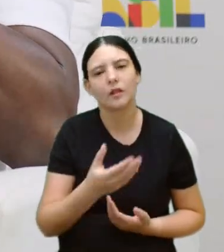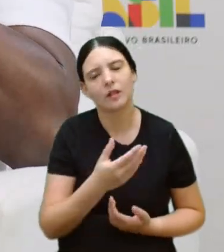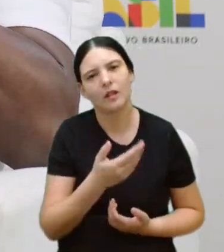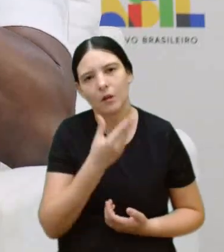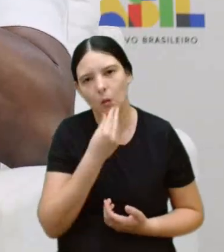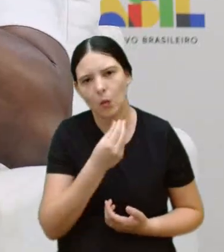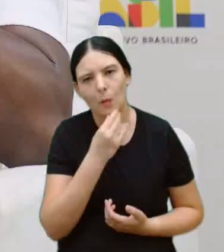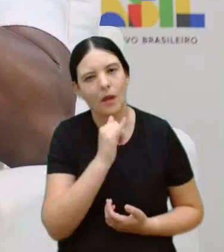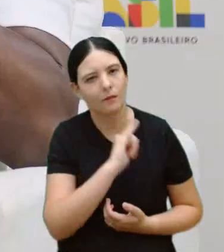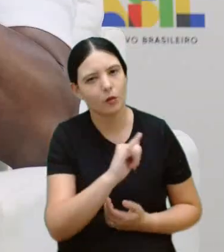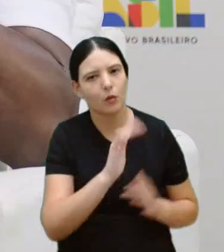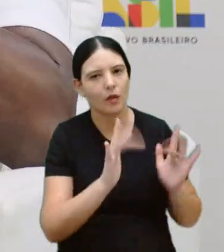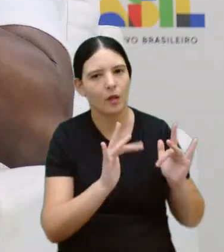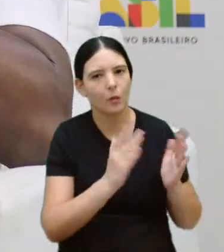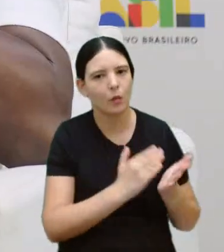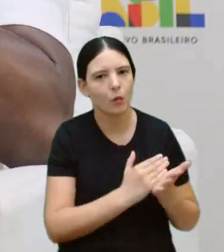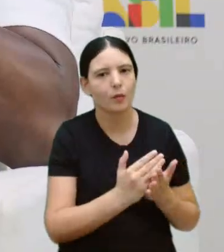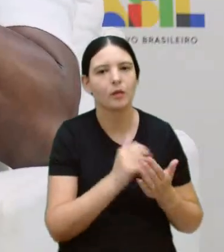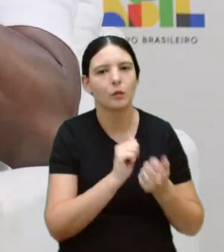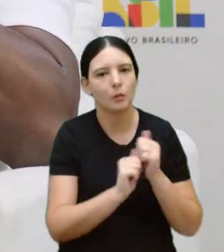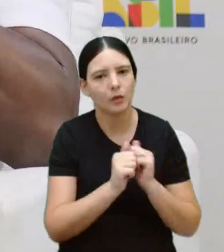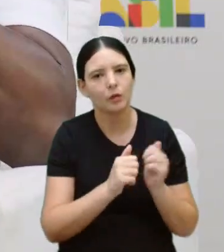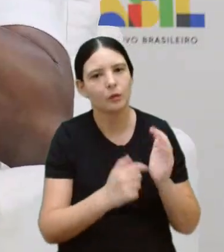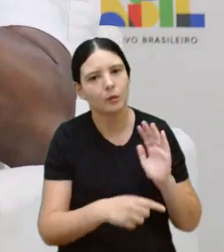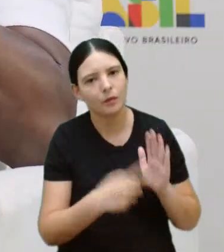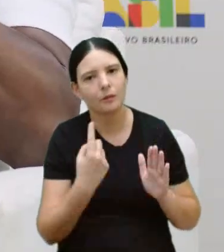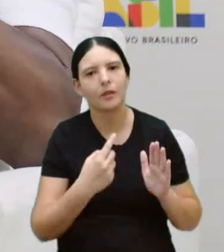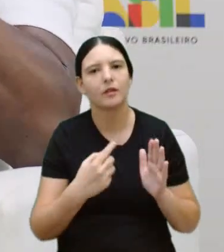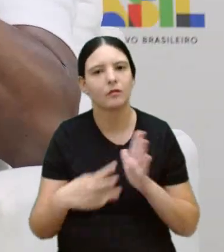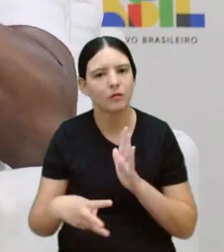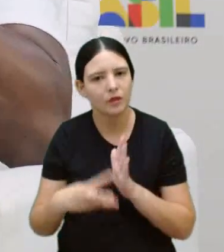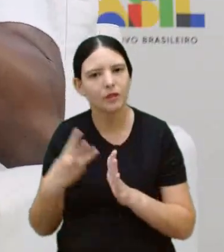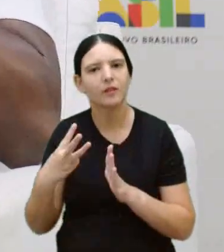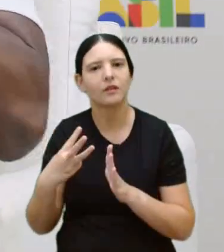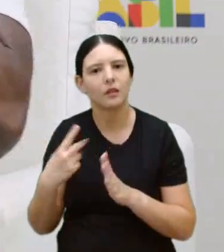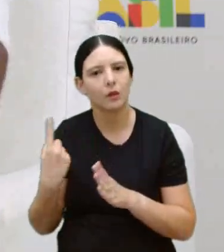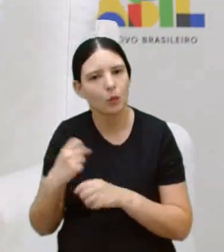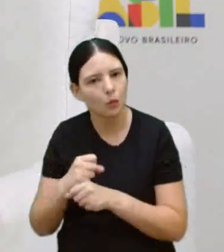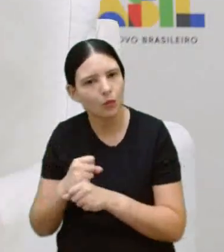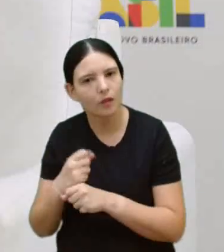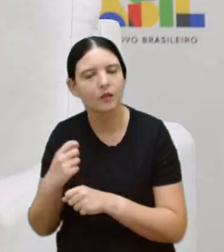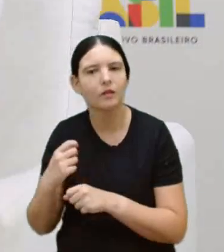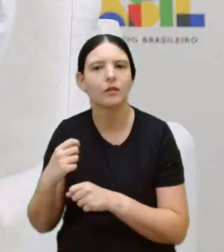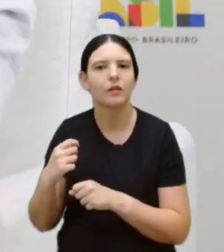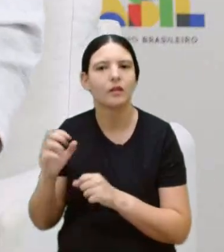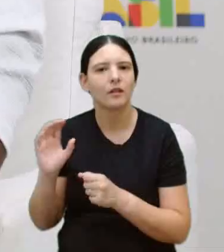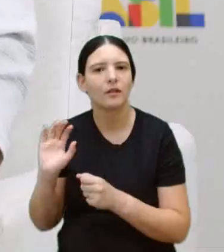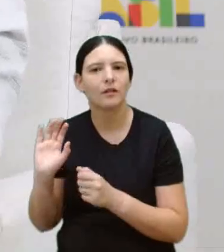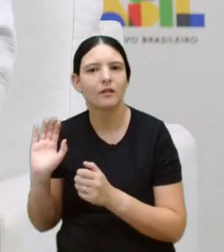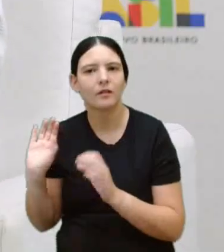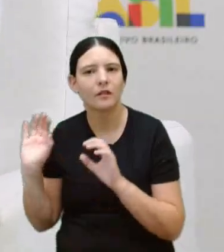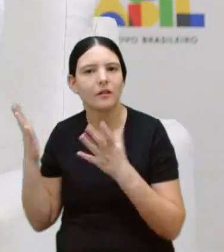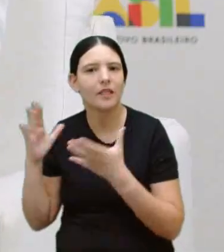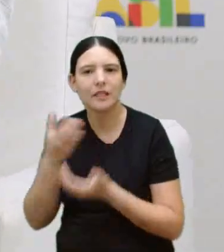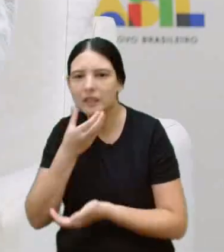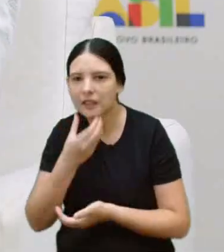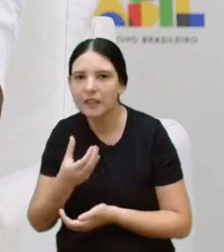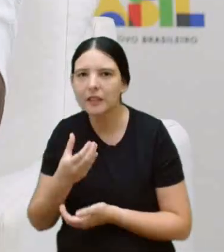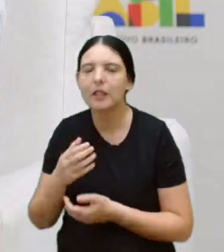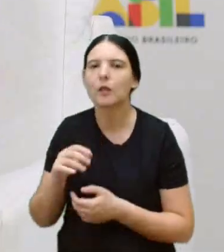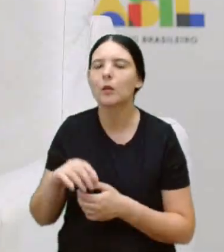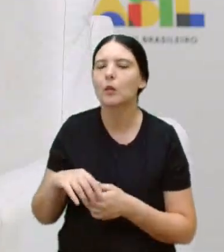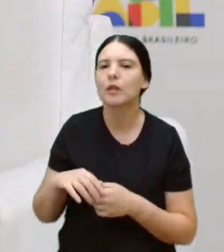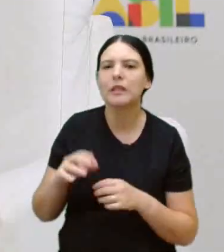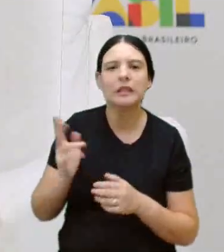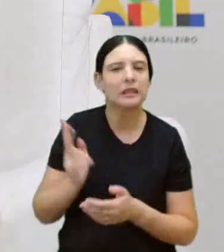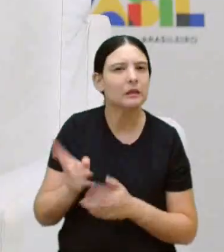namoro, primeiro beijo, do terceiro, depois de um ano, numa festa de Natal, numa Páscoa, numa festa